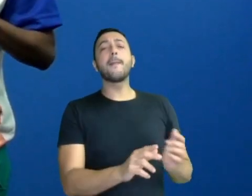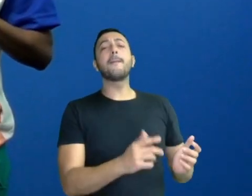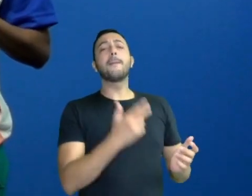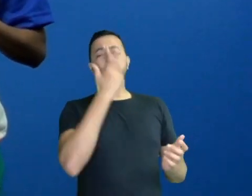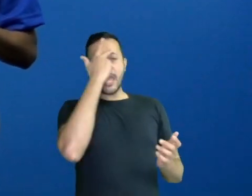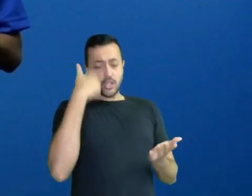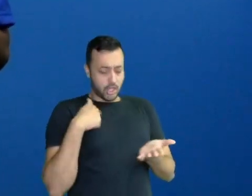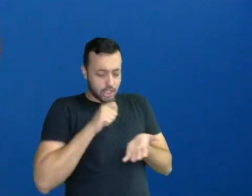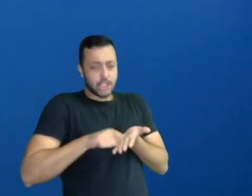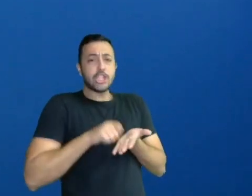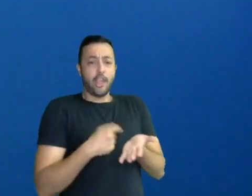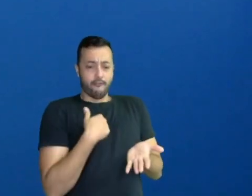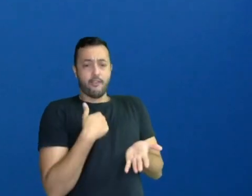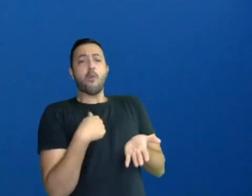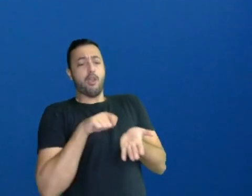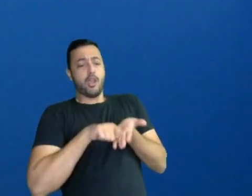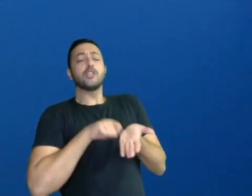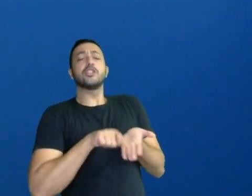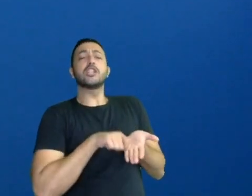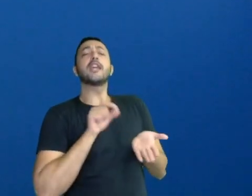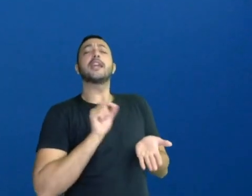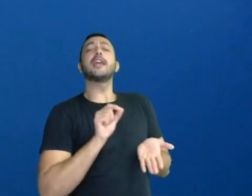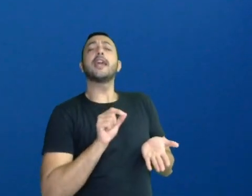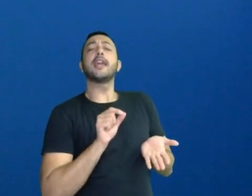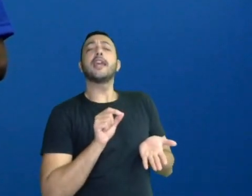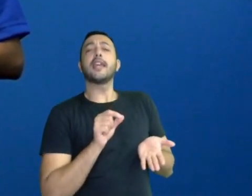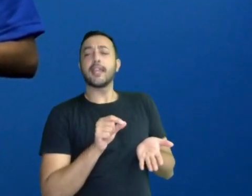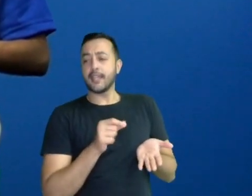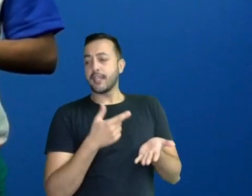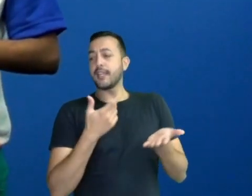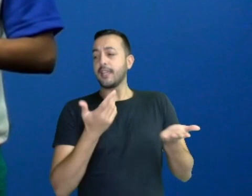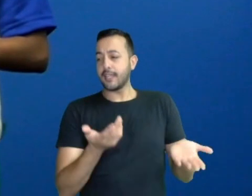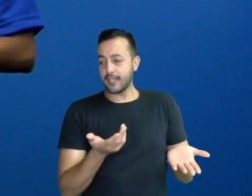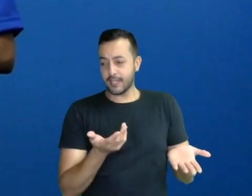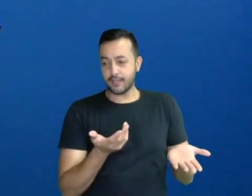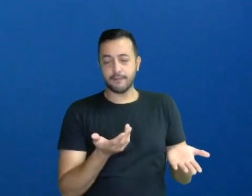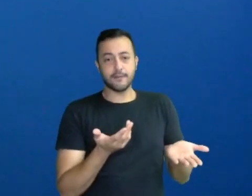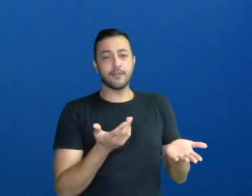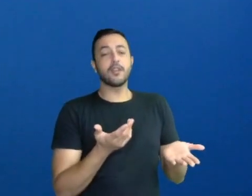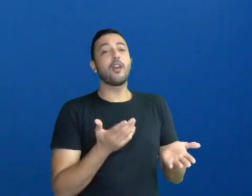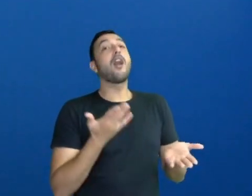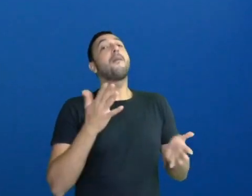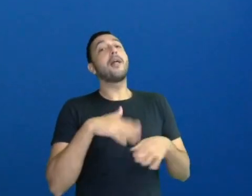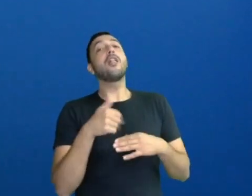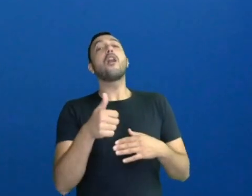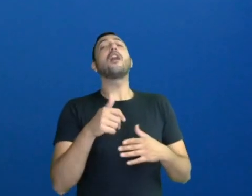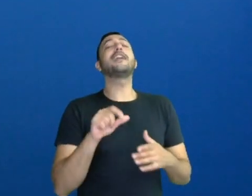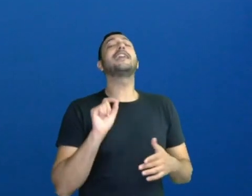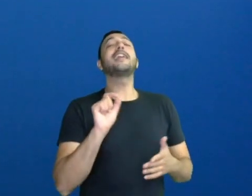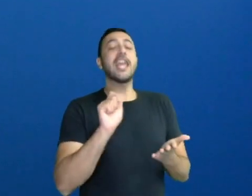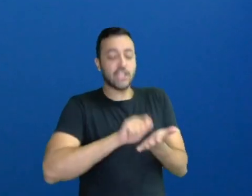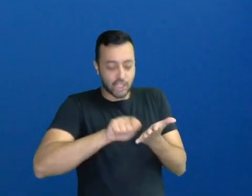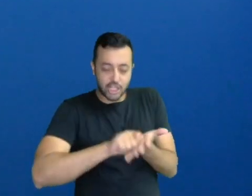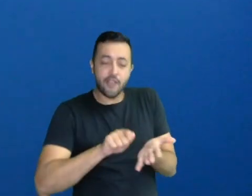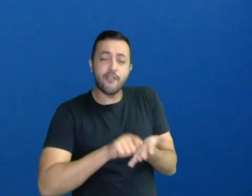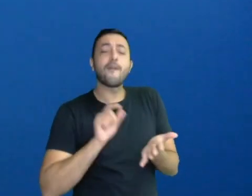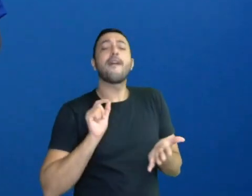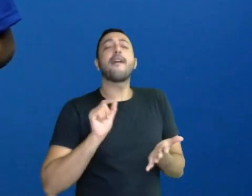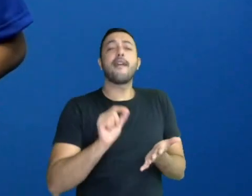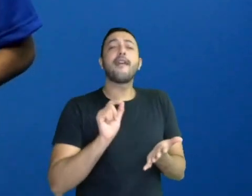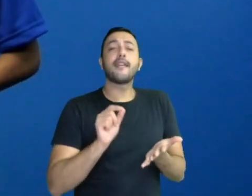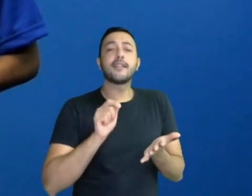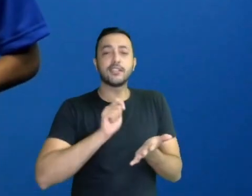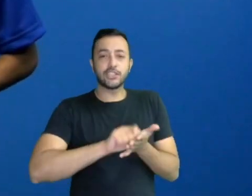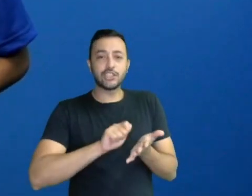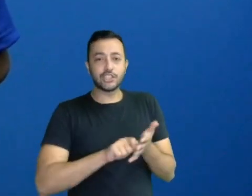remetente né para quem é este bilhete ou melhor quem é escreveu